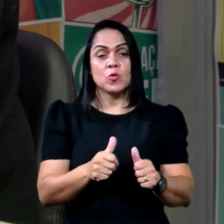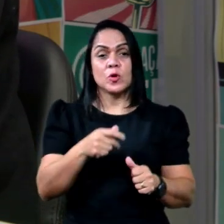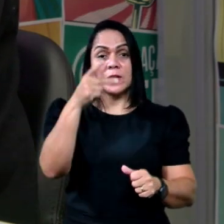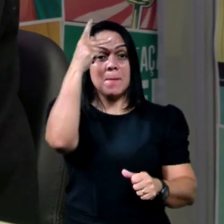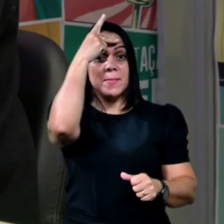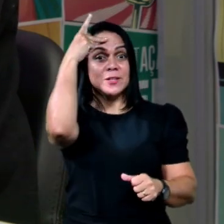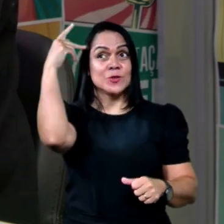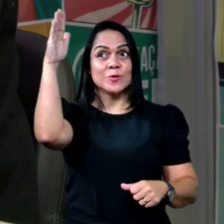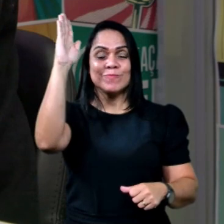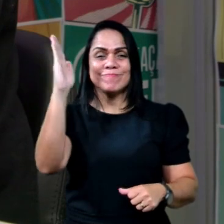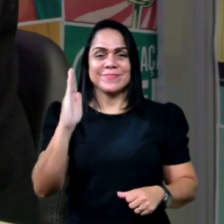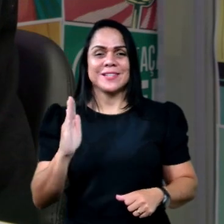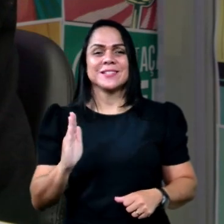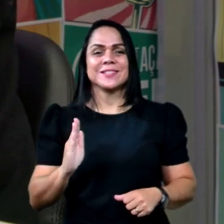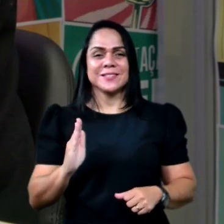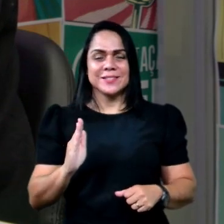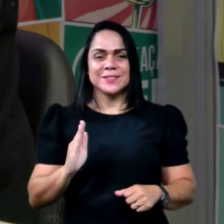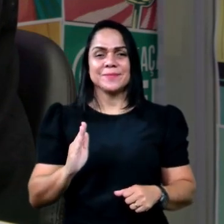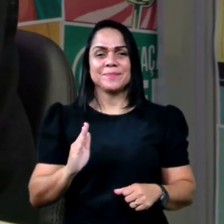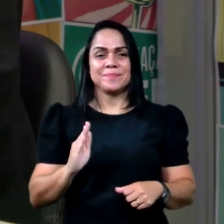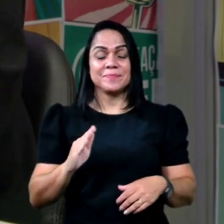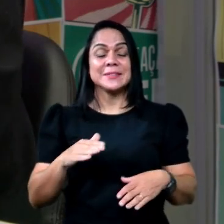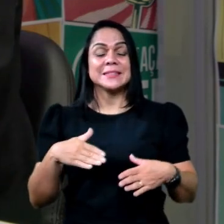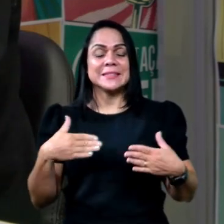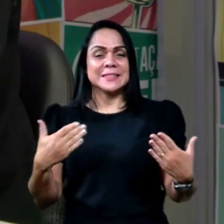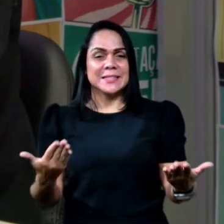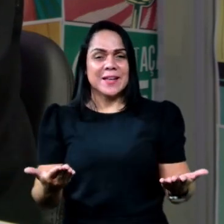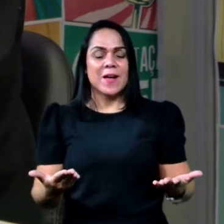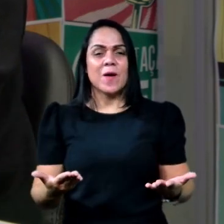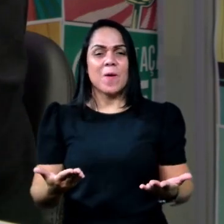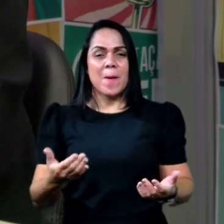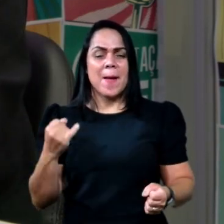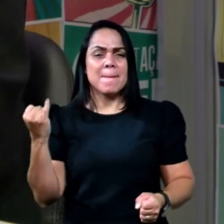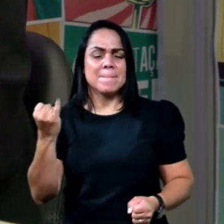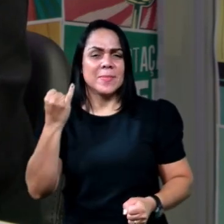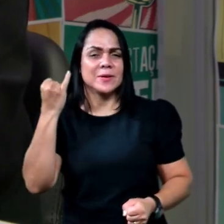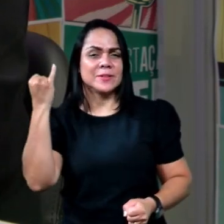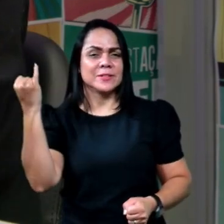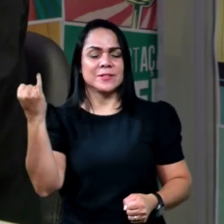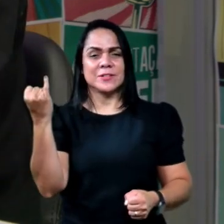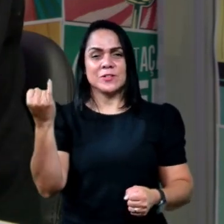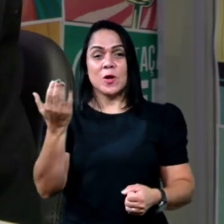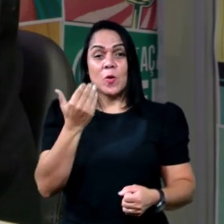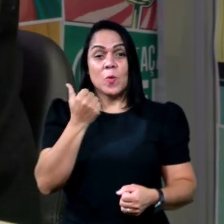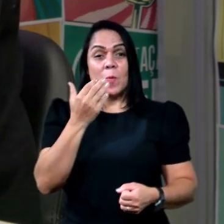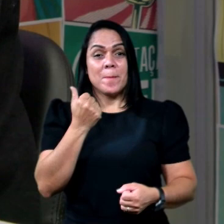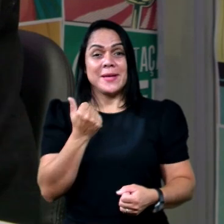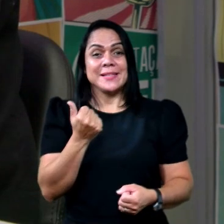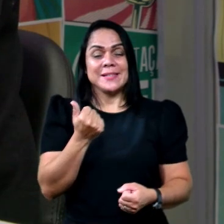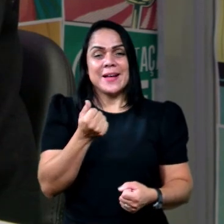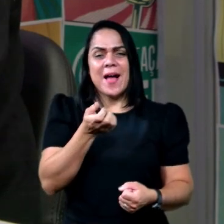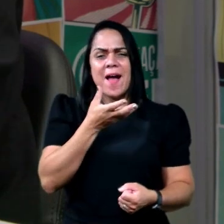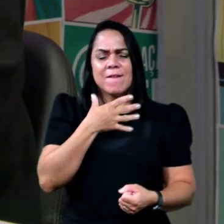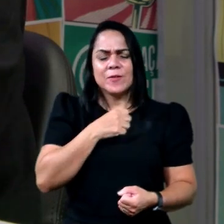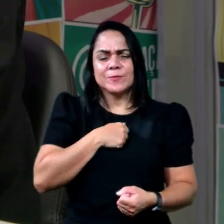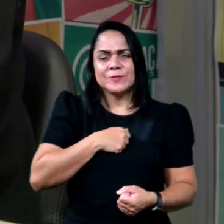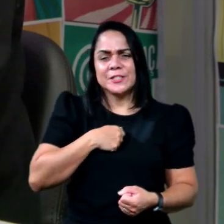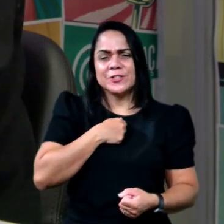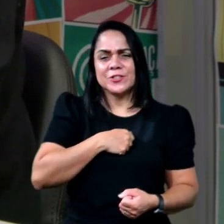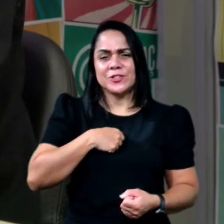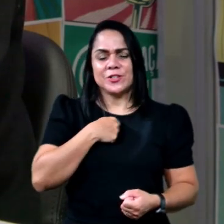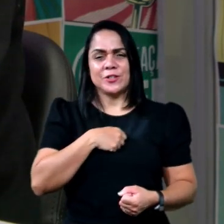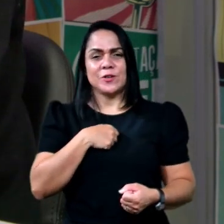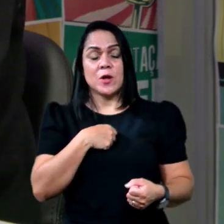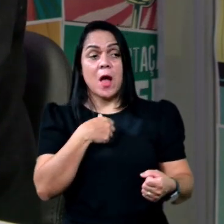Ela é específica. Então, é muito importante lembrar que tem a comida que enche barriga para a manutenção da vida e tem uma comida afetiva. Alguns brasileiros não